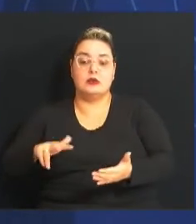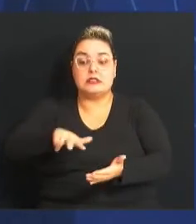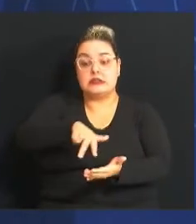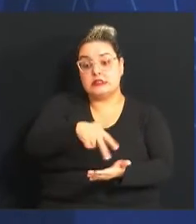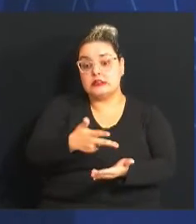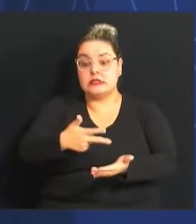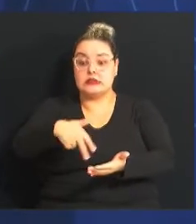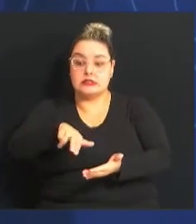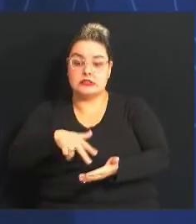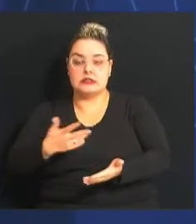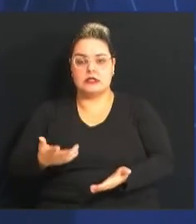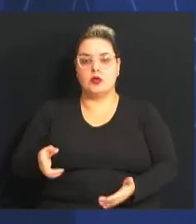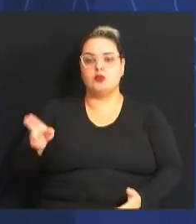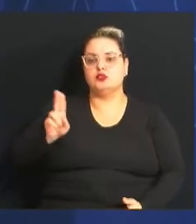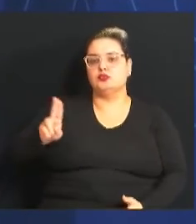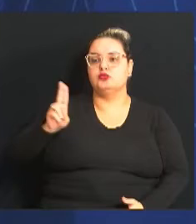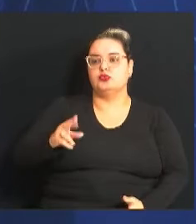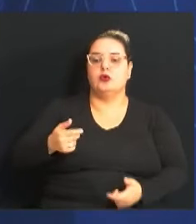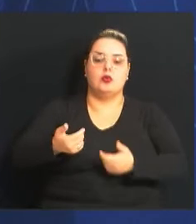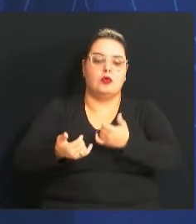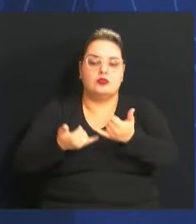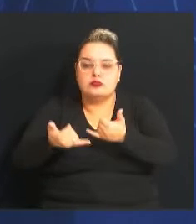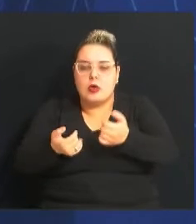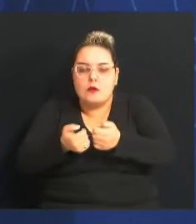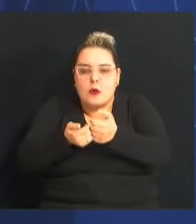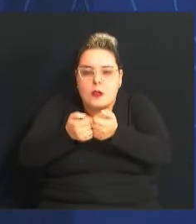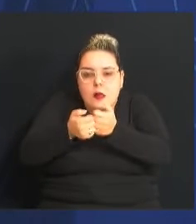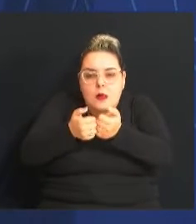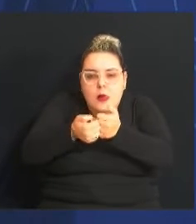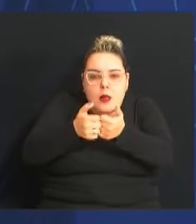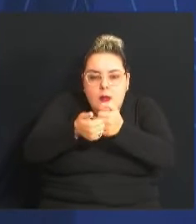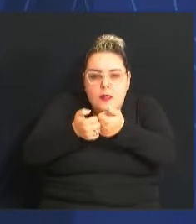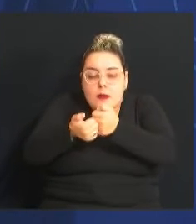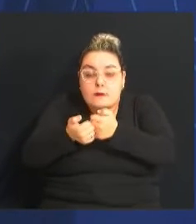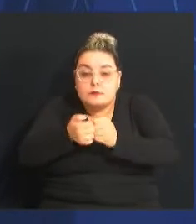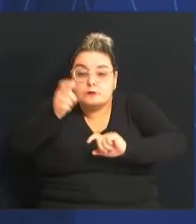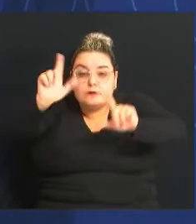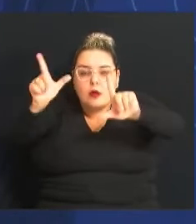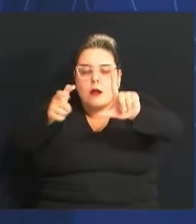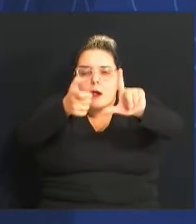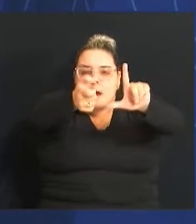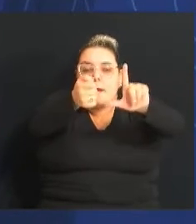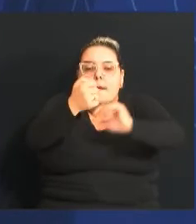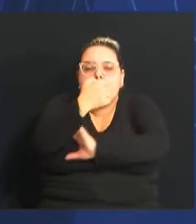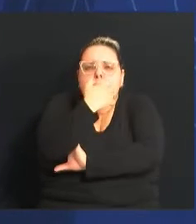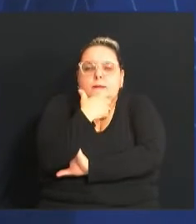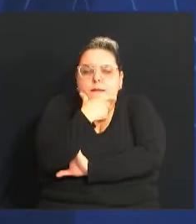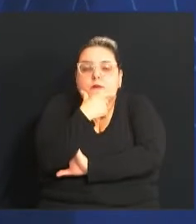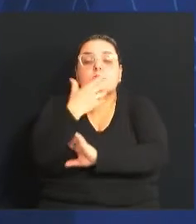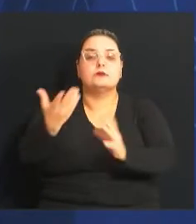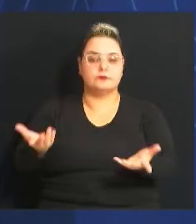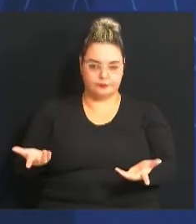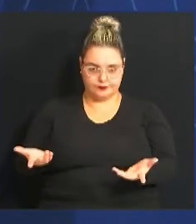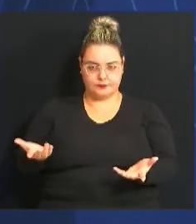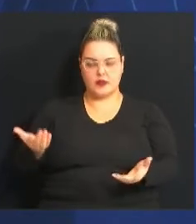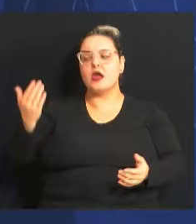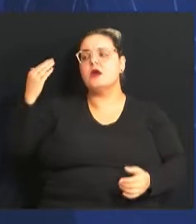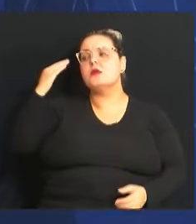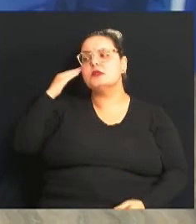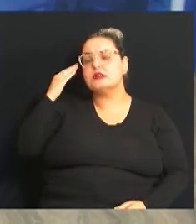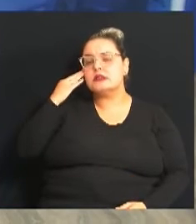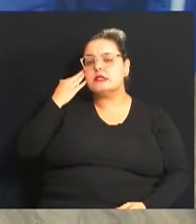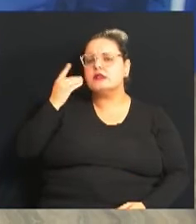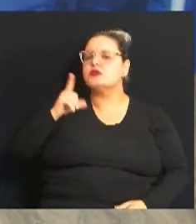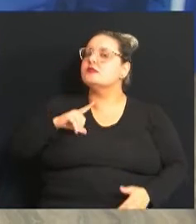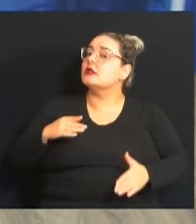você utiliza o videogame, você utiliza a tela. Existe você entende que vai ter um limite,